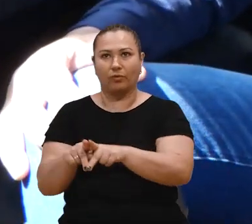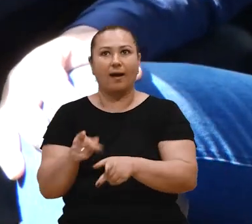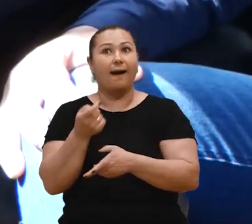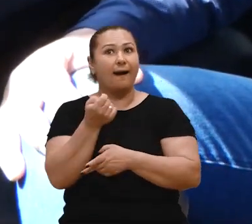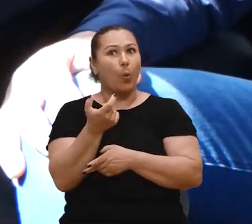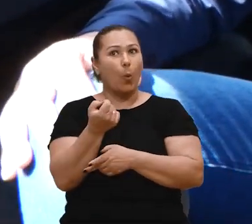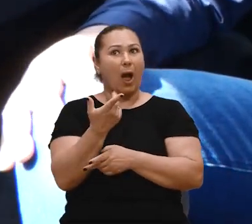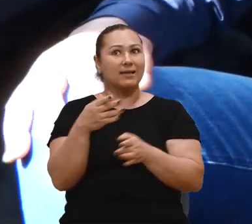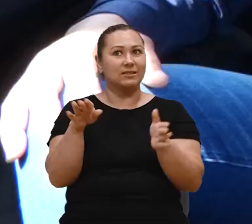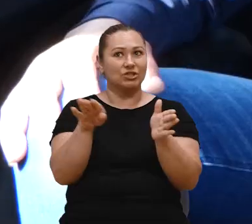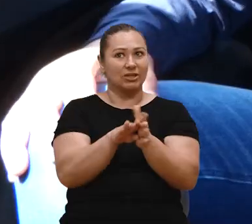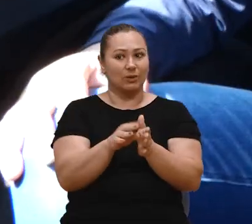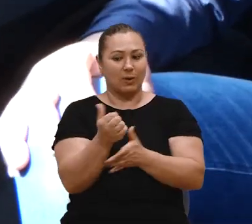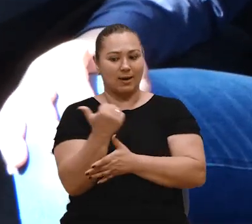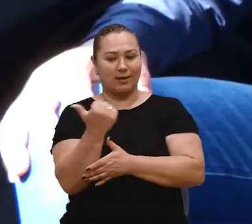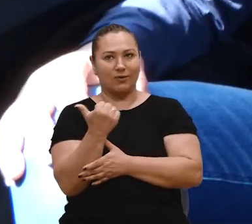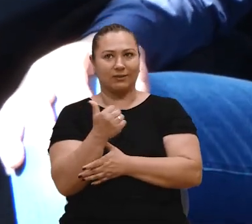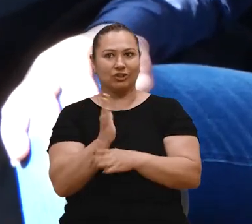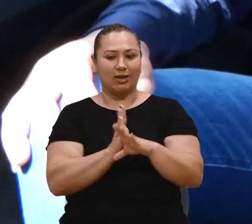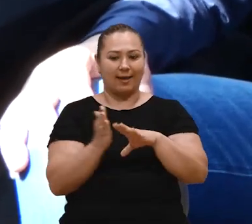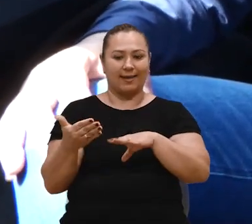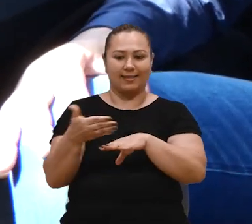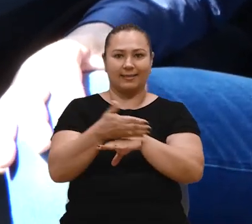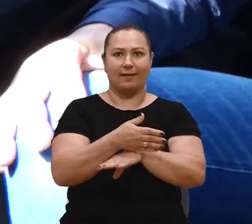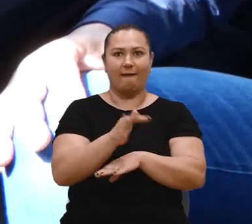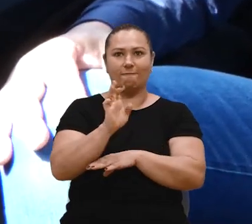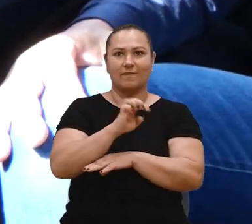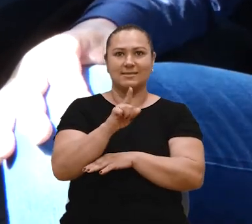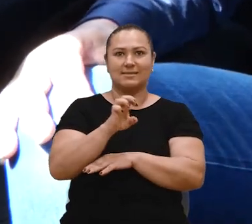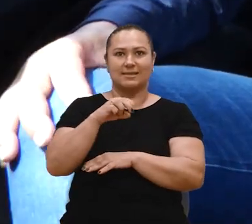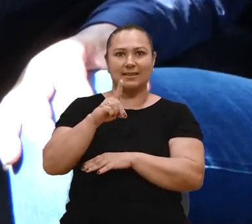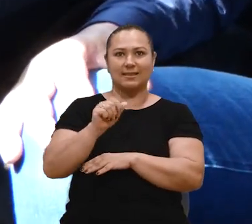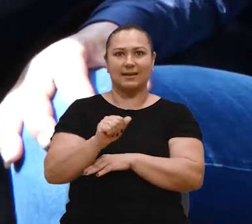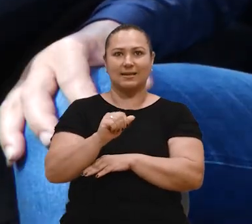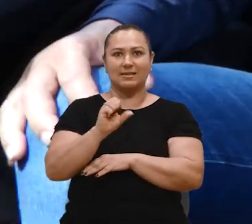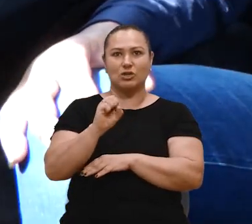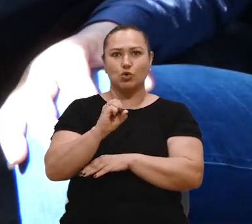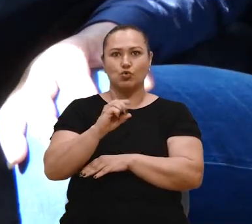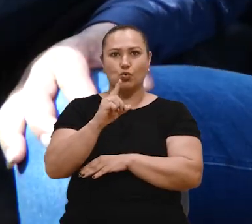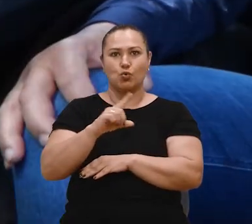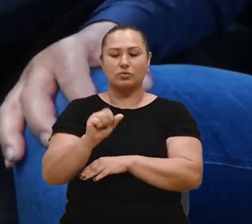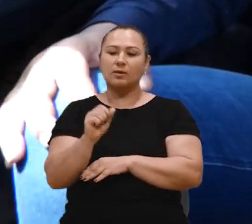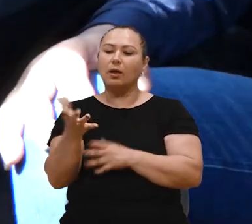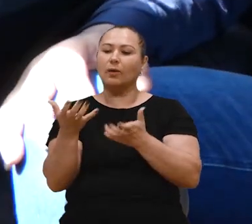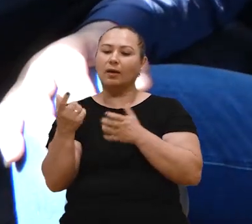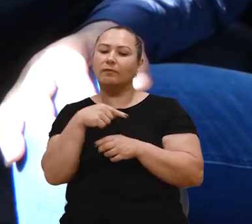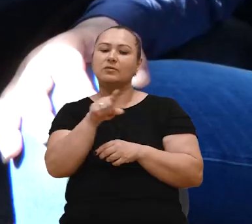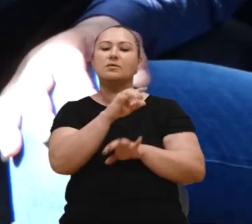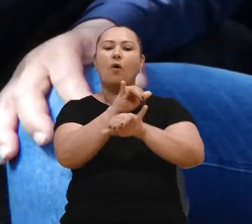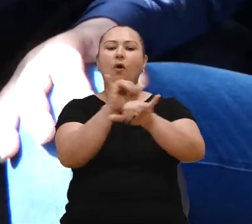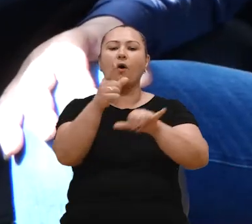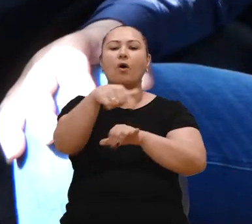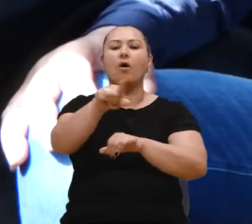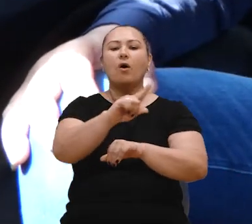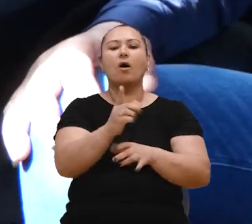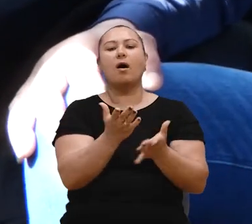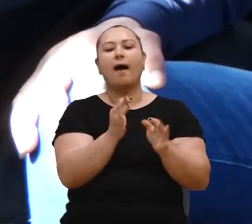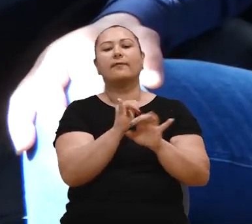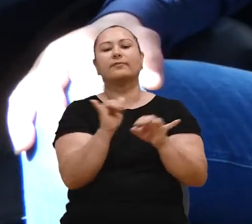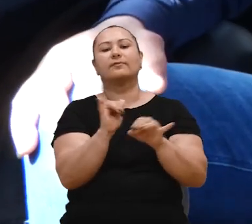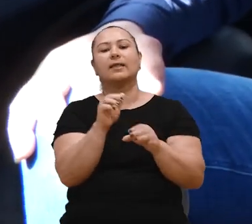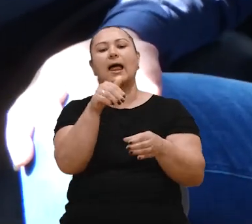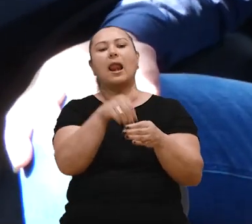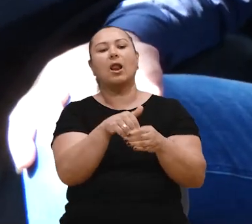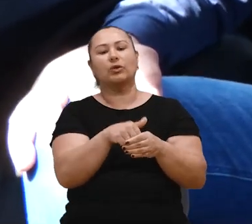sua carona, já estamos acessando Fazenda Souza. Eu queria que o senhor olhasse para a nossa lente e deixasse um recado para o seu eleitor, também para o seu